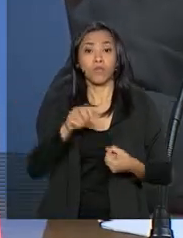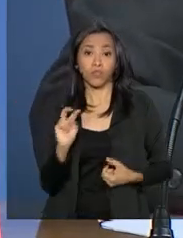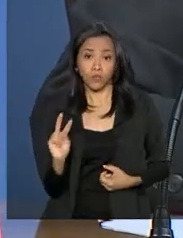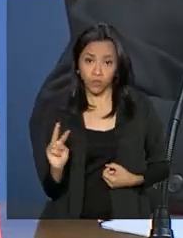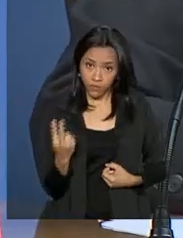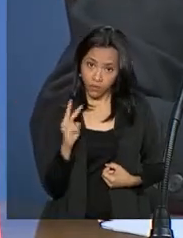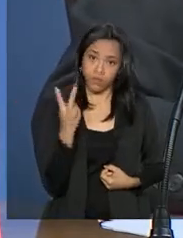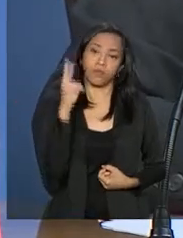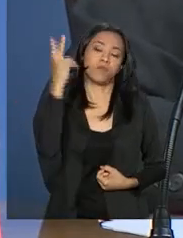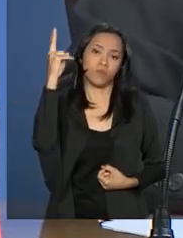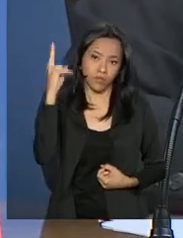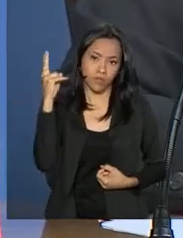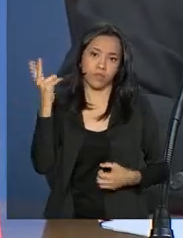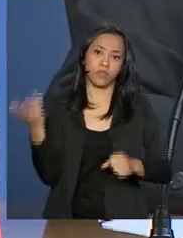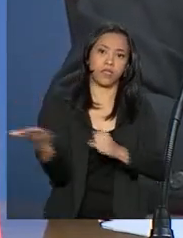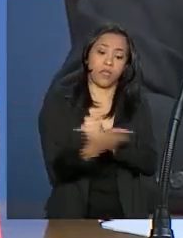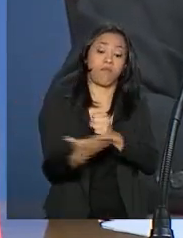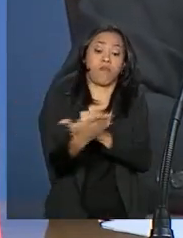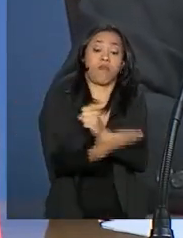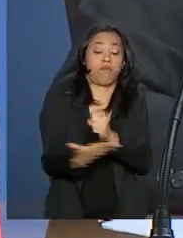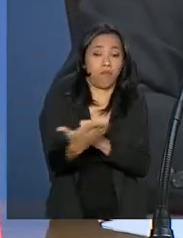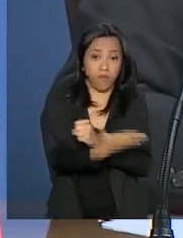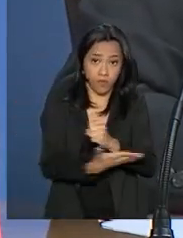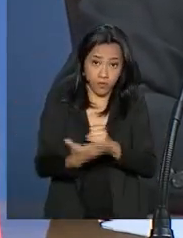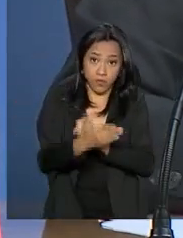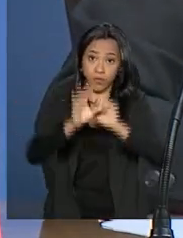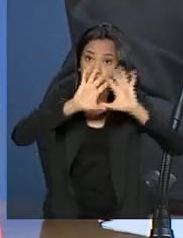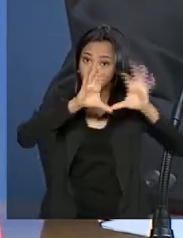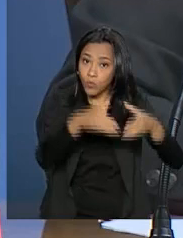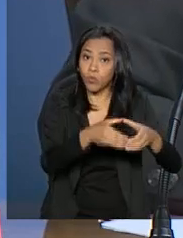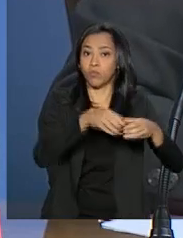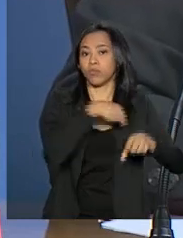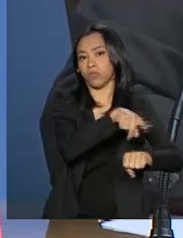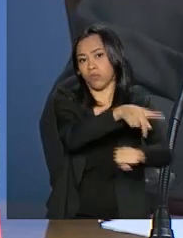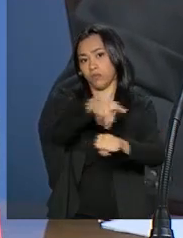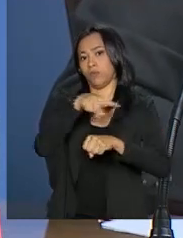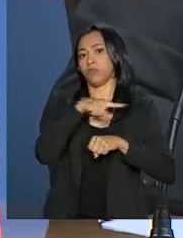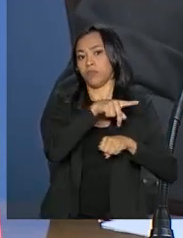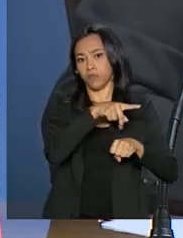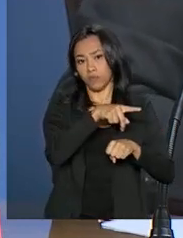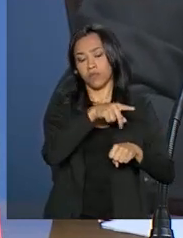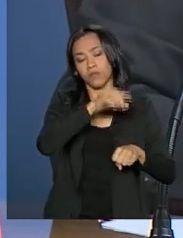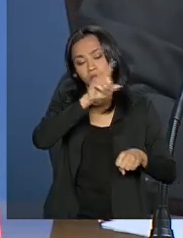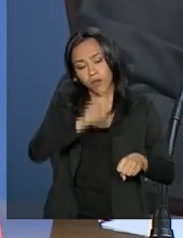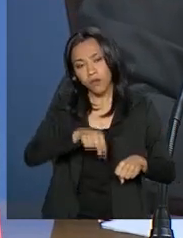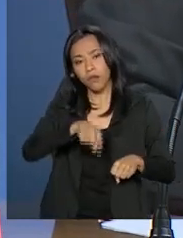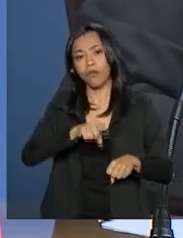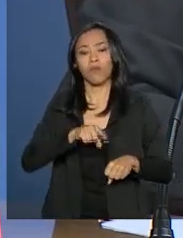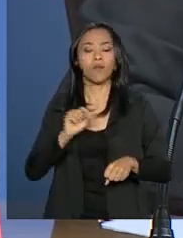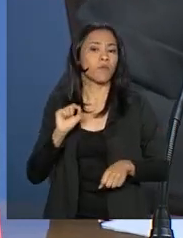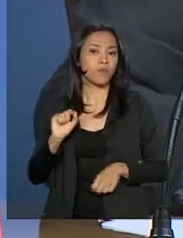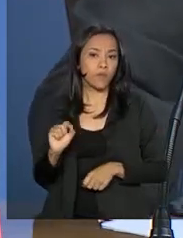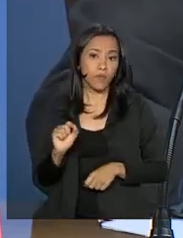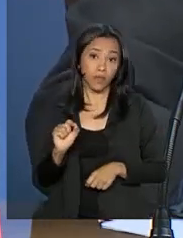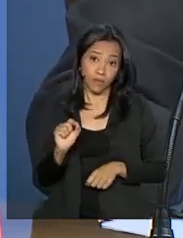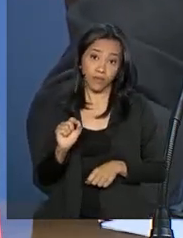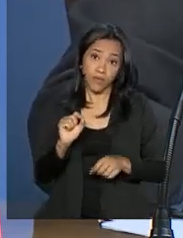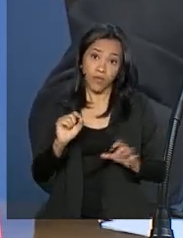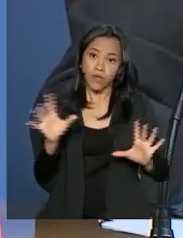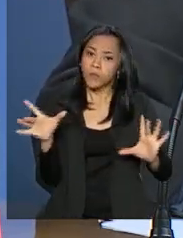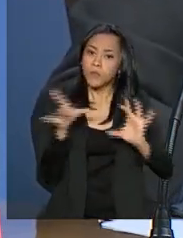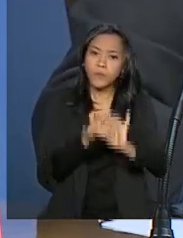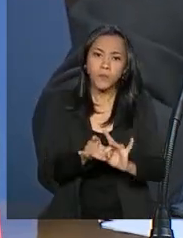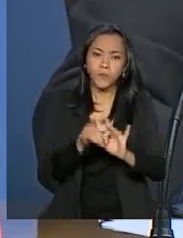originais fundacionais digamos assim do bloco que são em última análise e integração